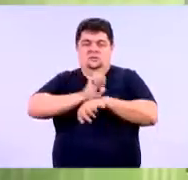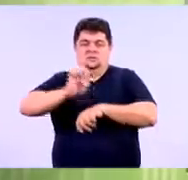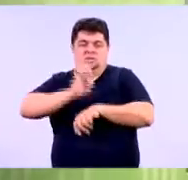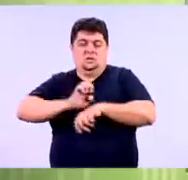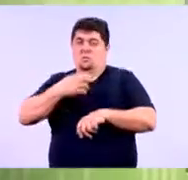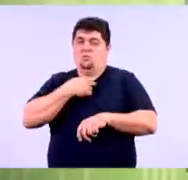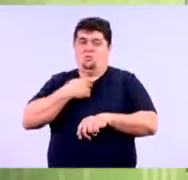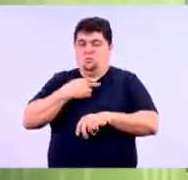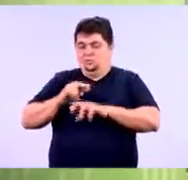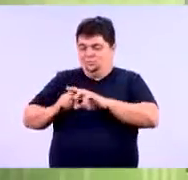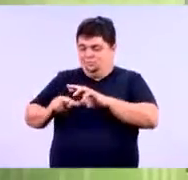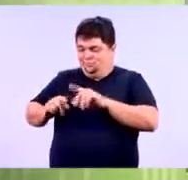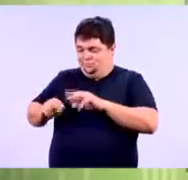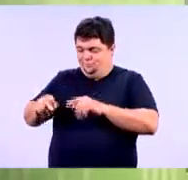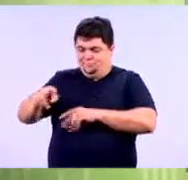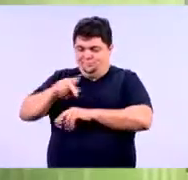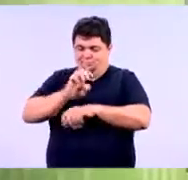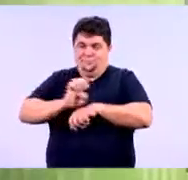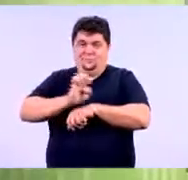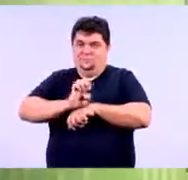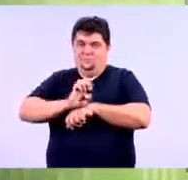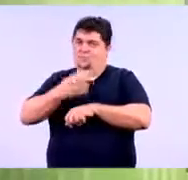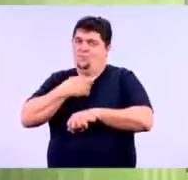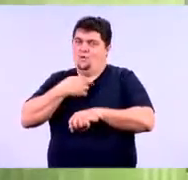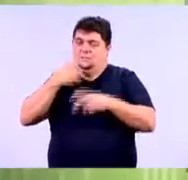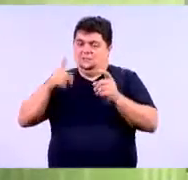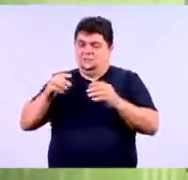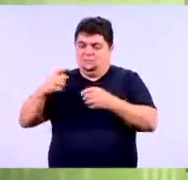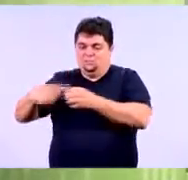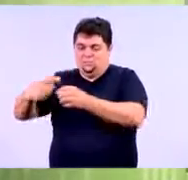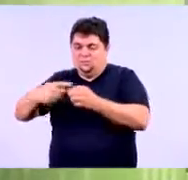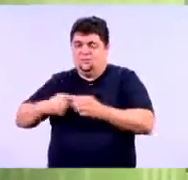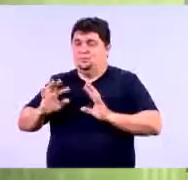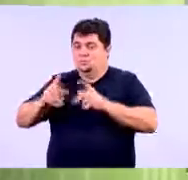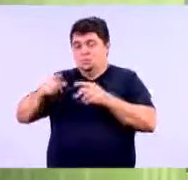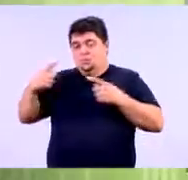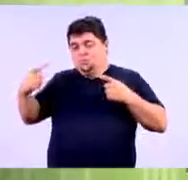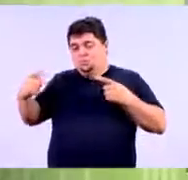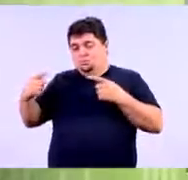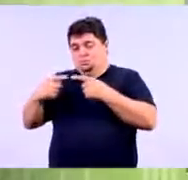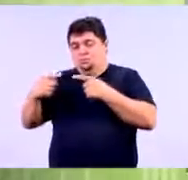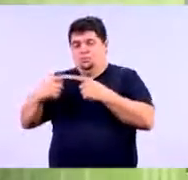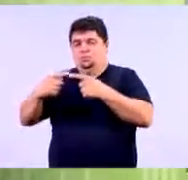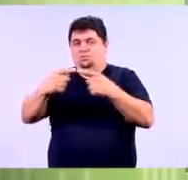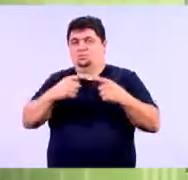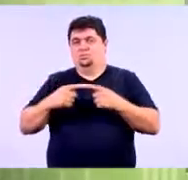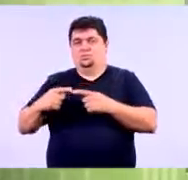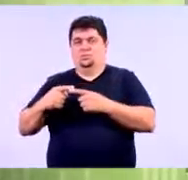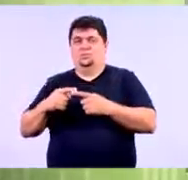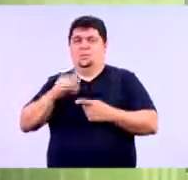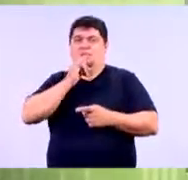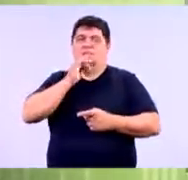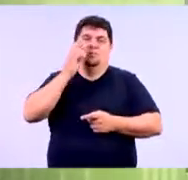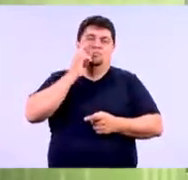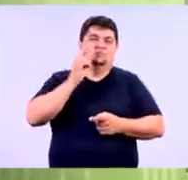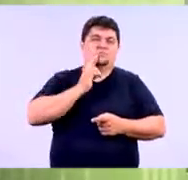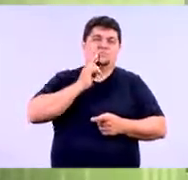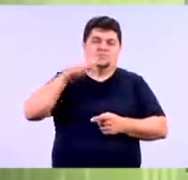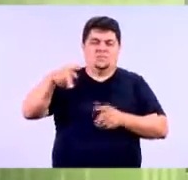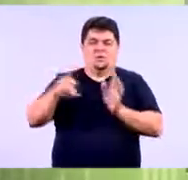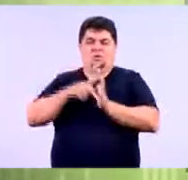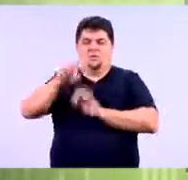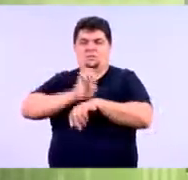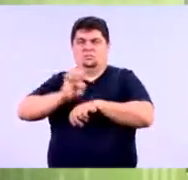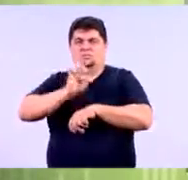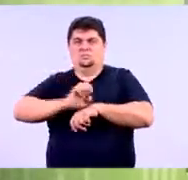pode ser diferenciado dentro das cidades que compõem aquele estado. Por exemplo, nós aqui de Rondônia, um tributo que é estadual,